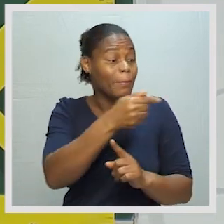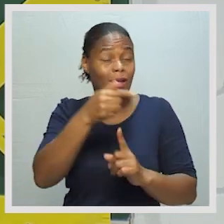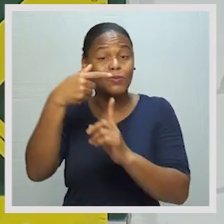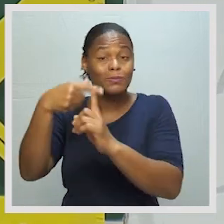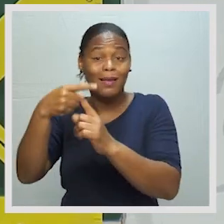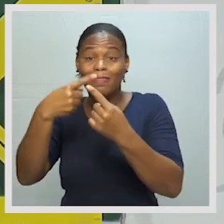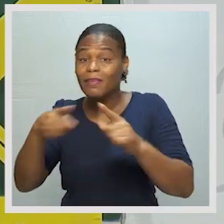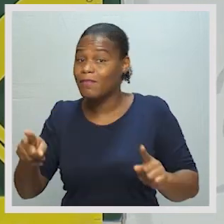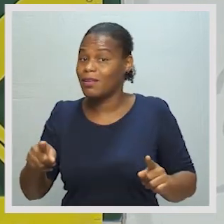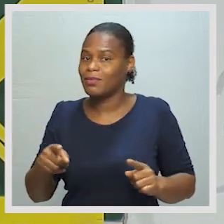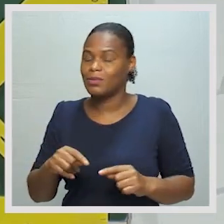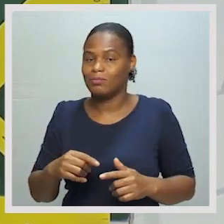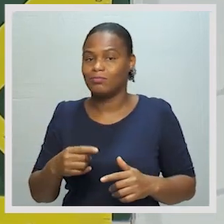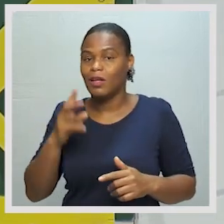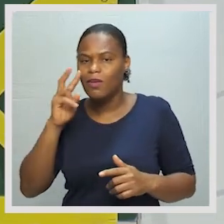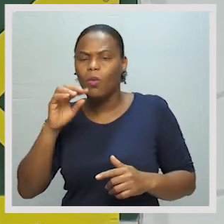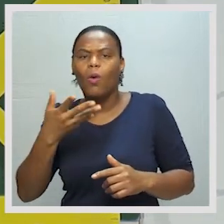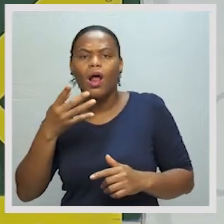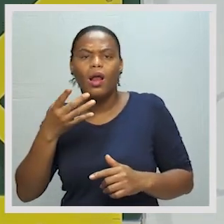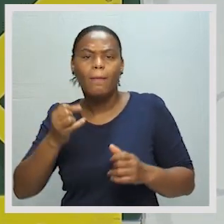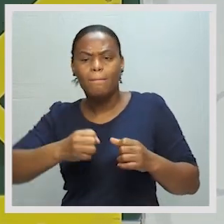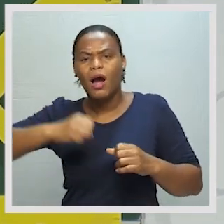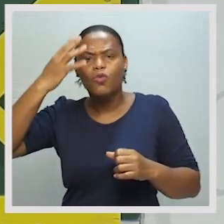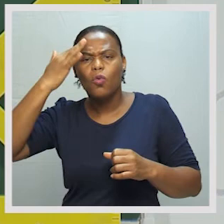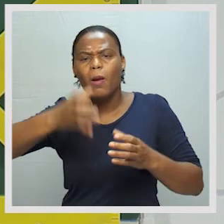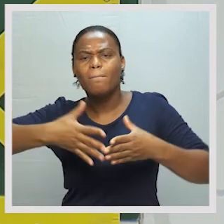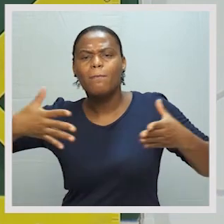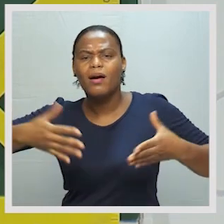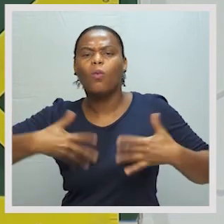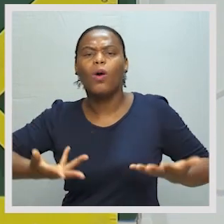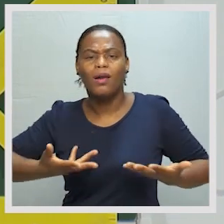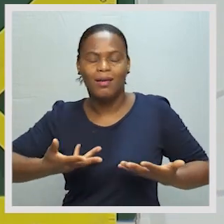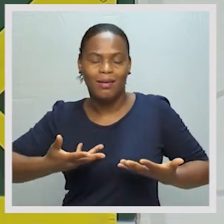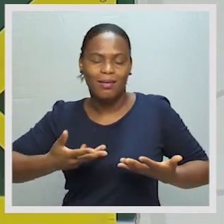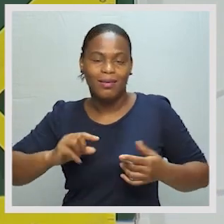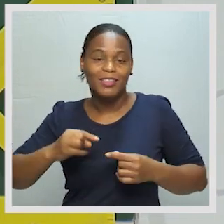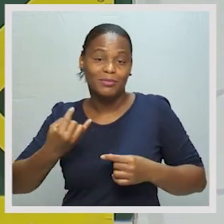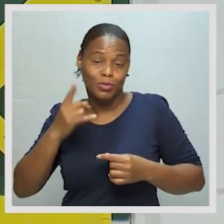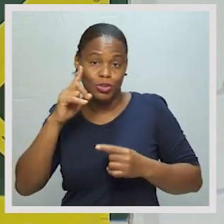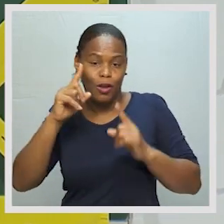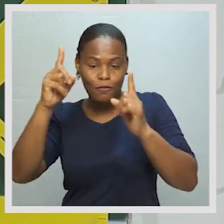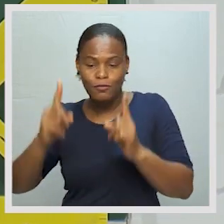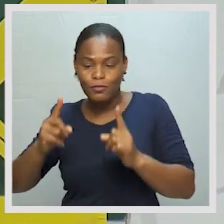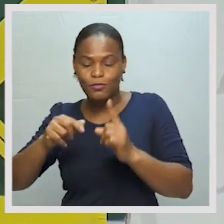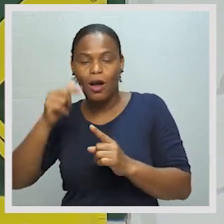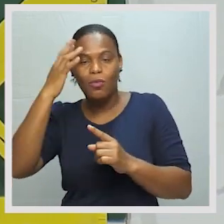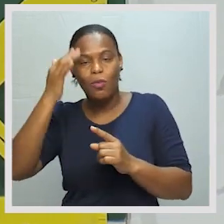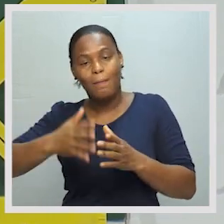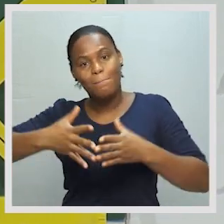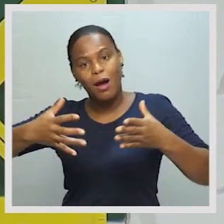então escolhemos o sinal daquele que tiver maior valor absoluto e vamos subtrair os valores absolutos.